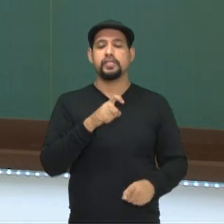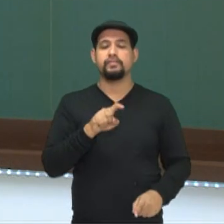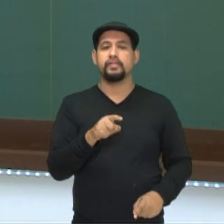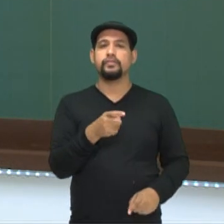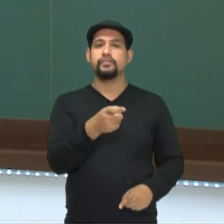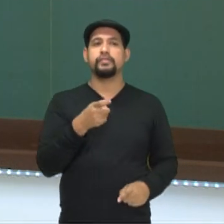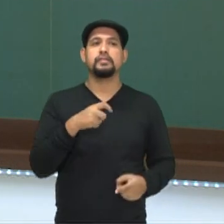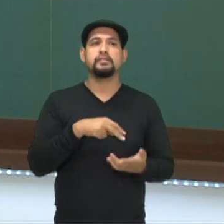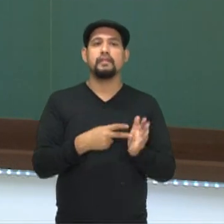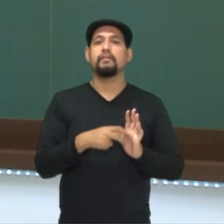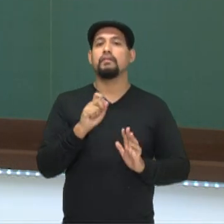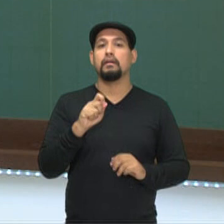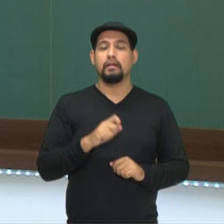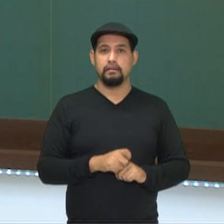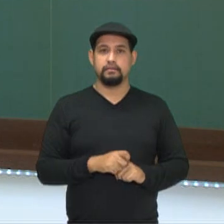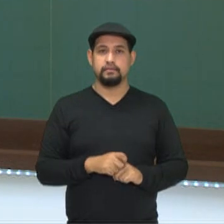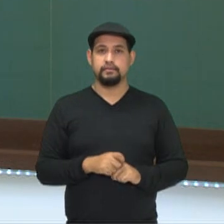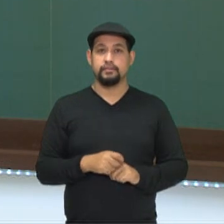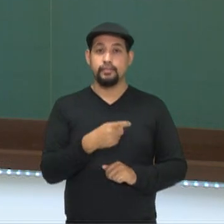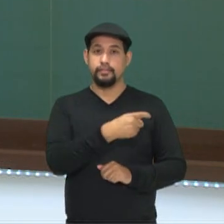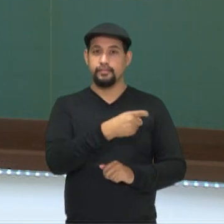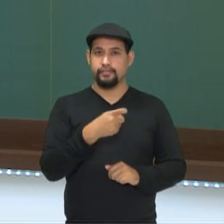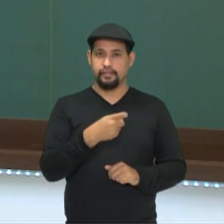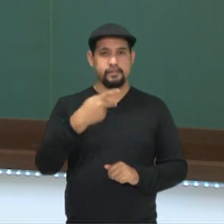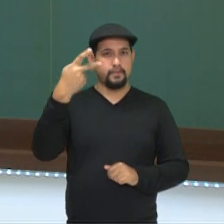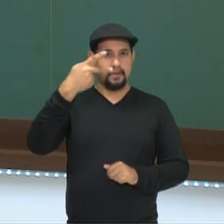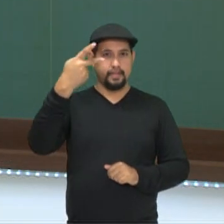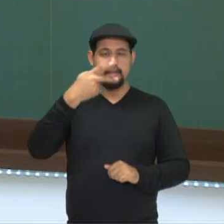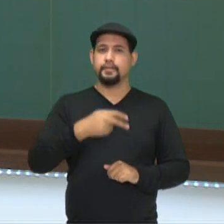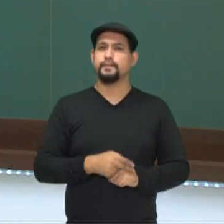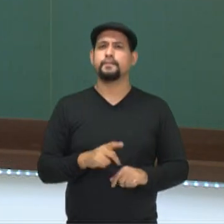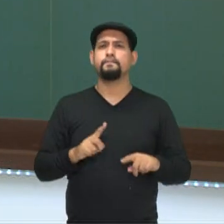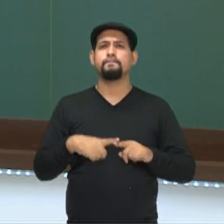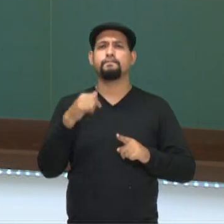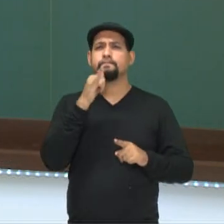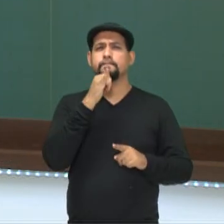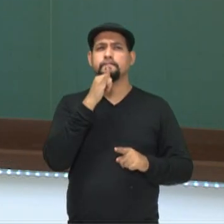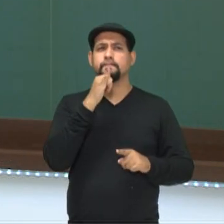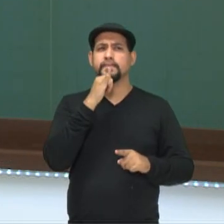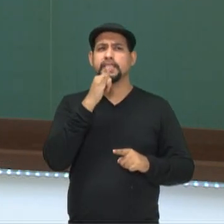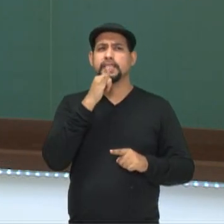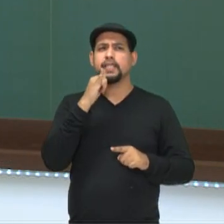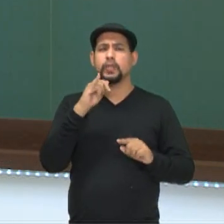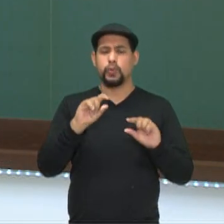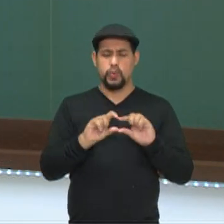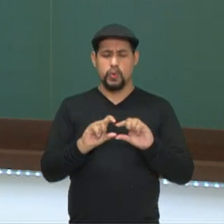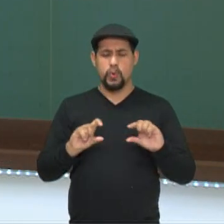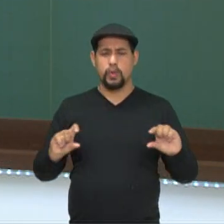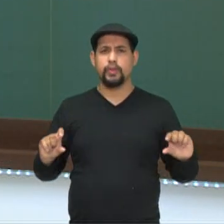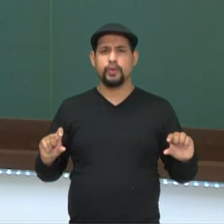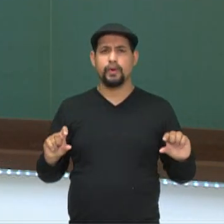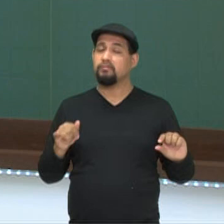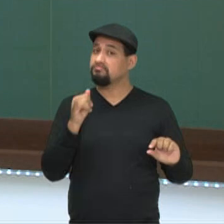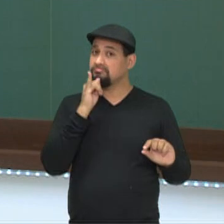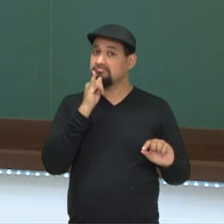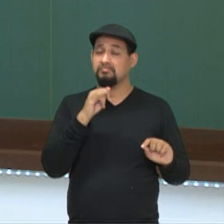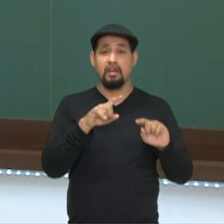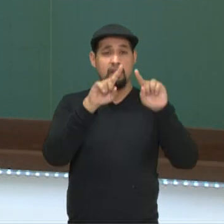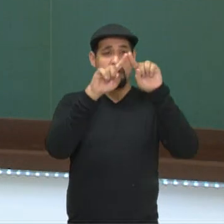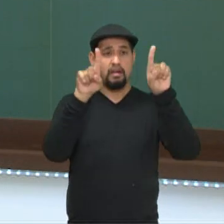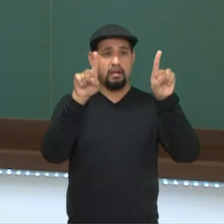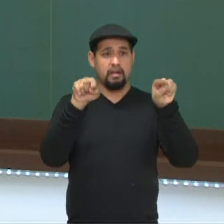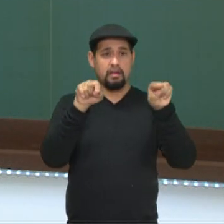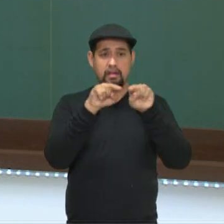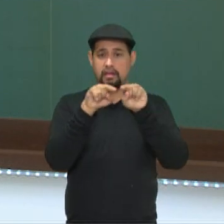x, x ao quadrado. E a área do corredor? Bom, se as salas são quadradas, gente, ó,